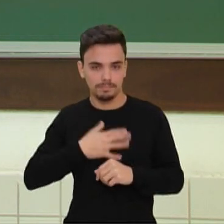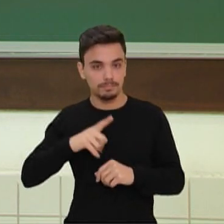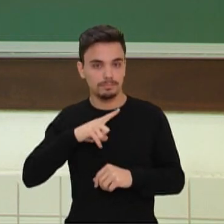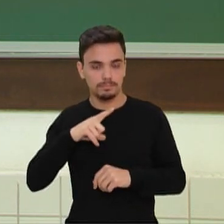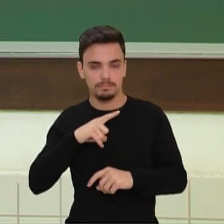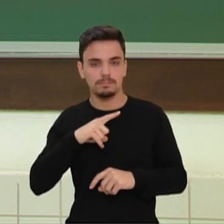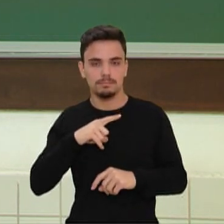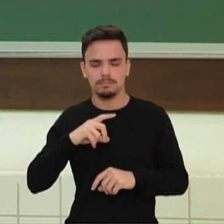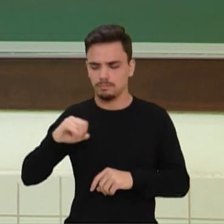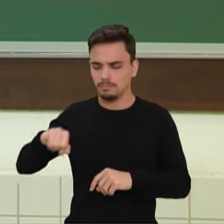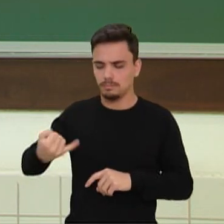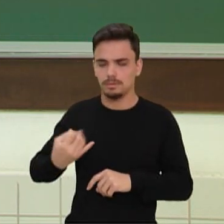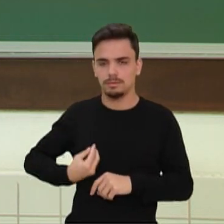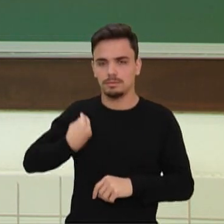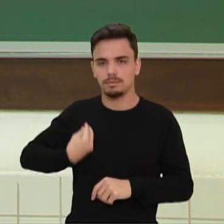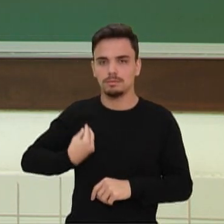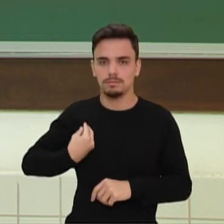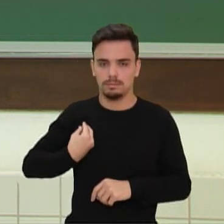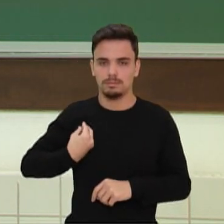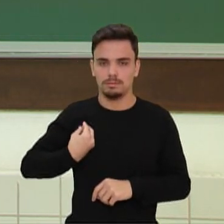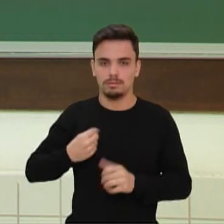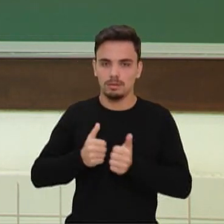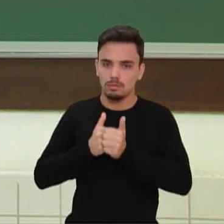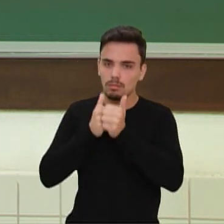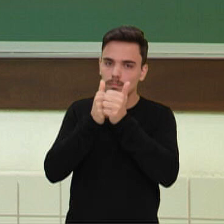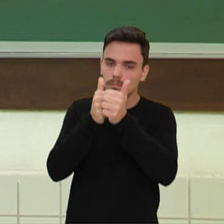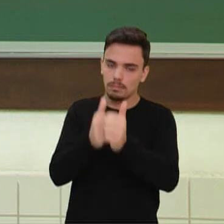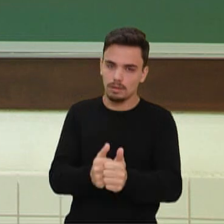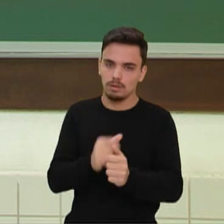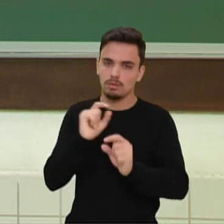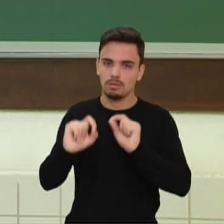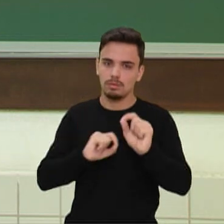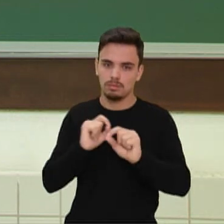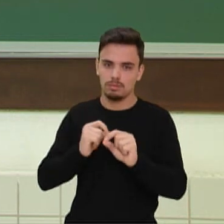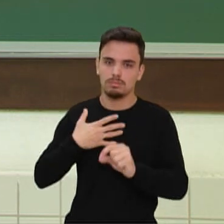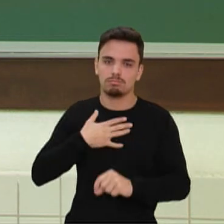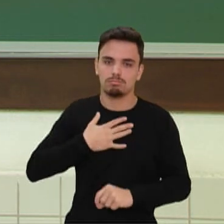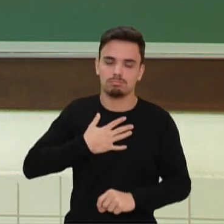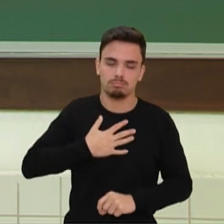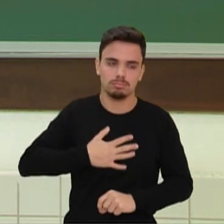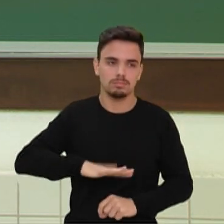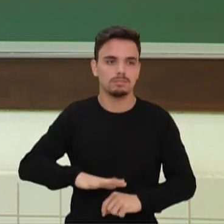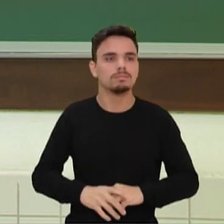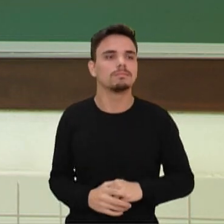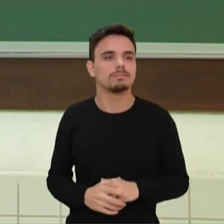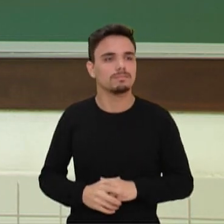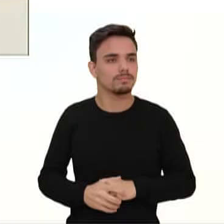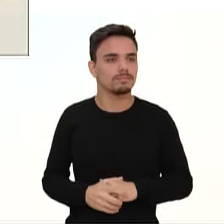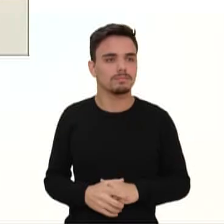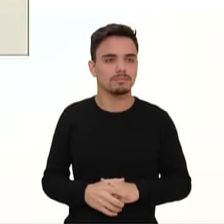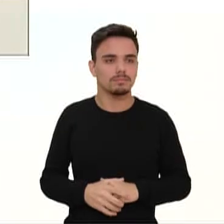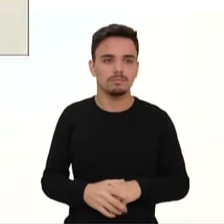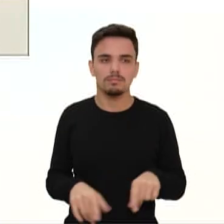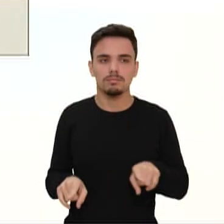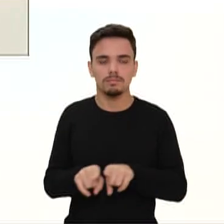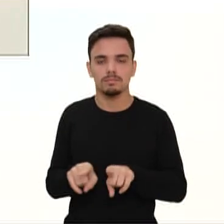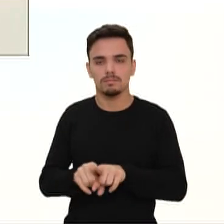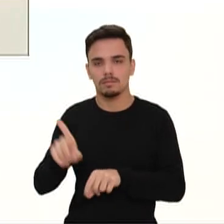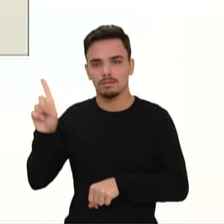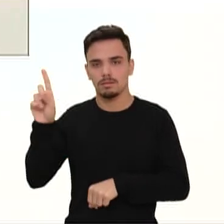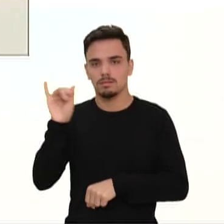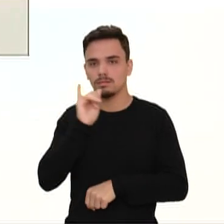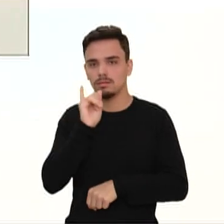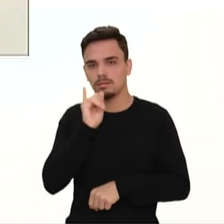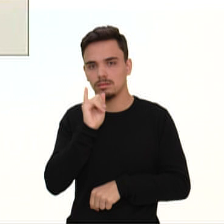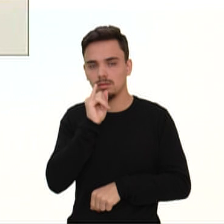pode desfrutar em vida, muitas vezes ele acompanha uma certa medida de desconforto. Daí aqui tem um exemplo lá